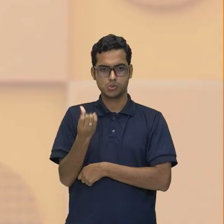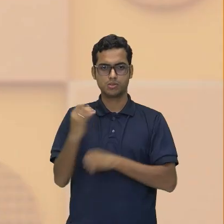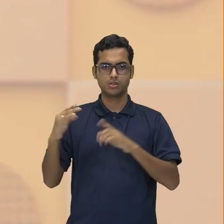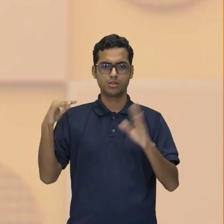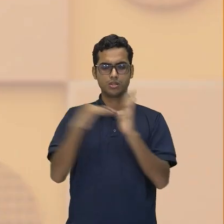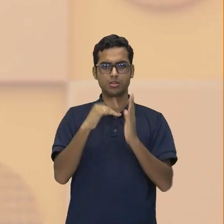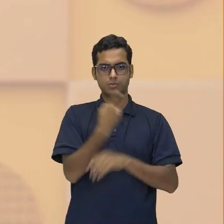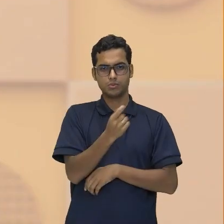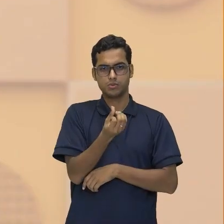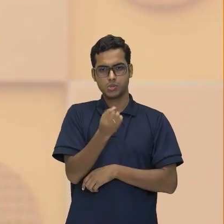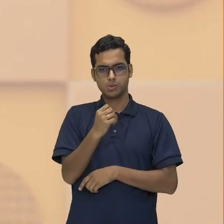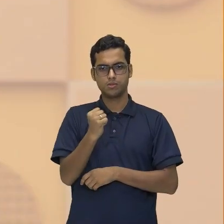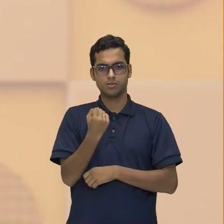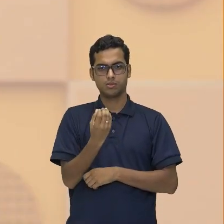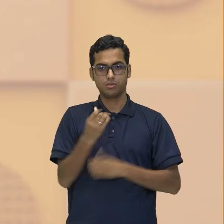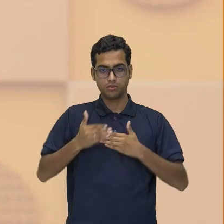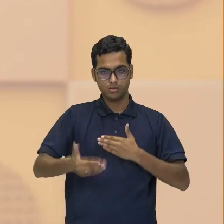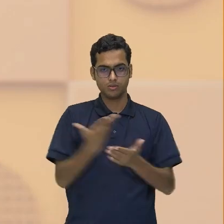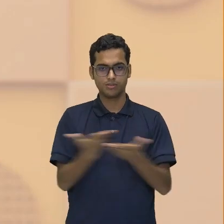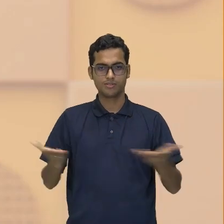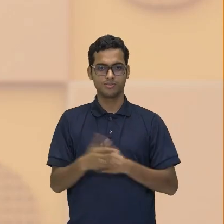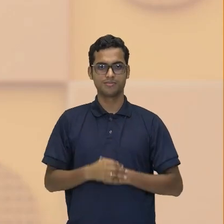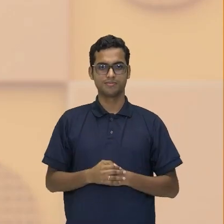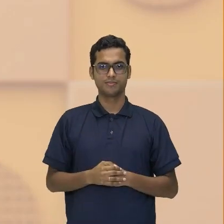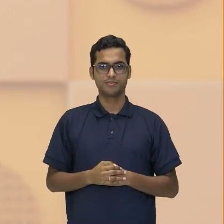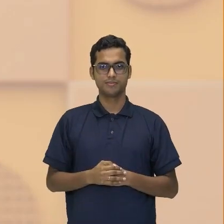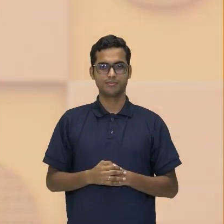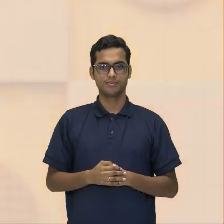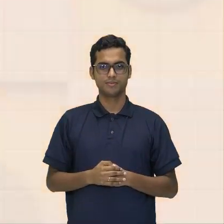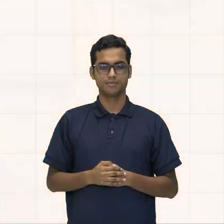1686. Vamos então à nossa aula.